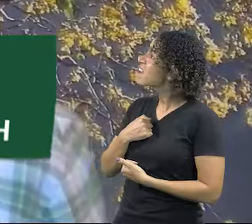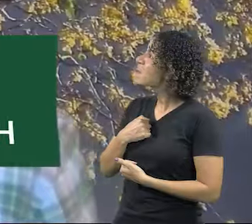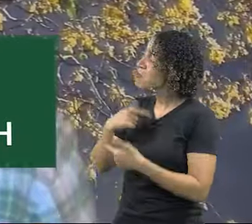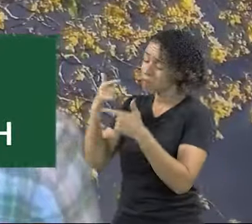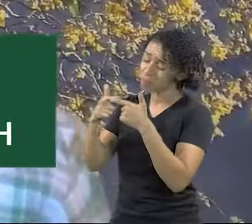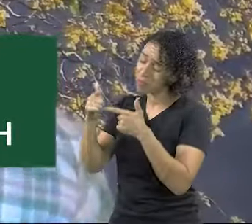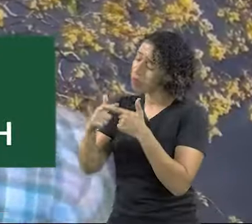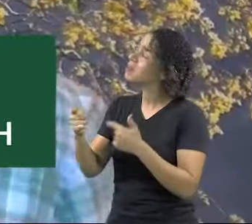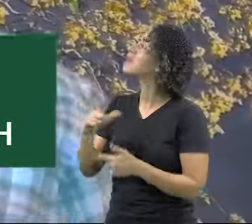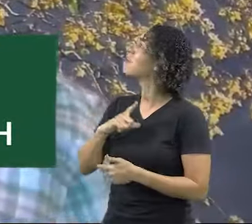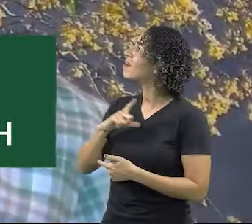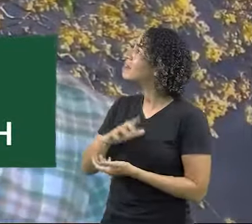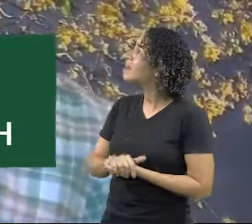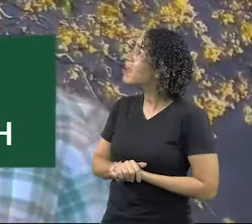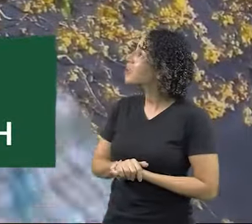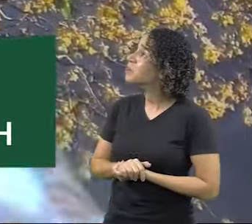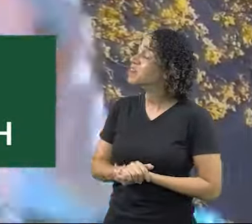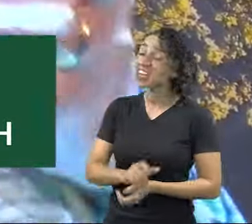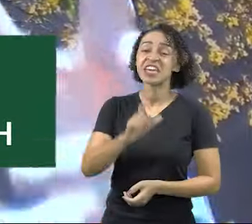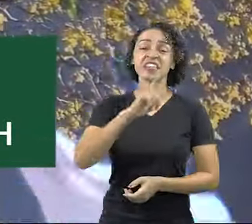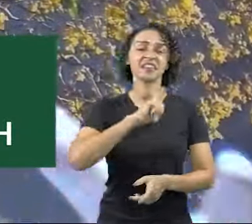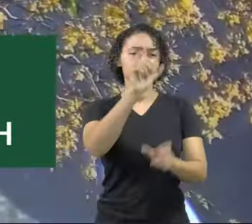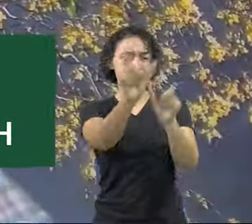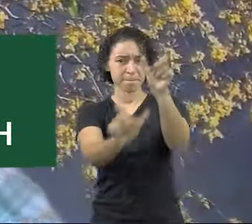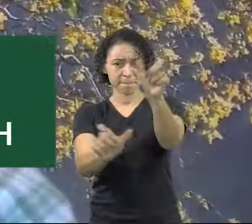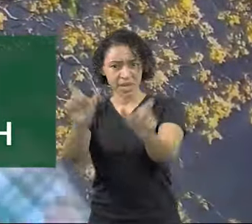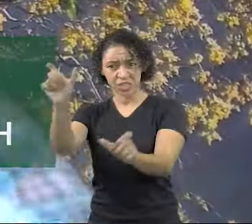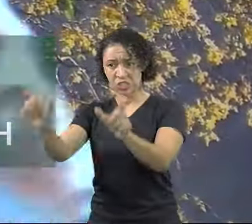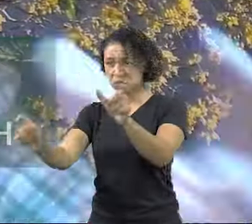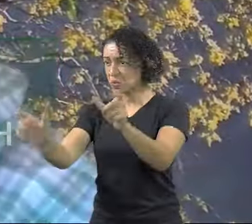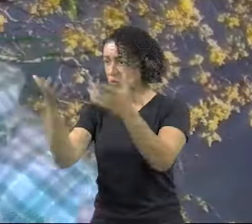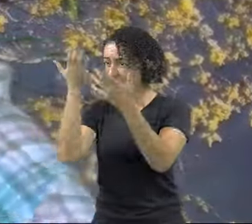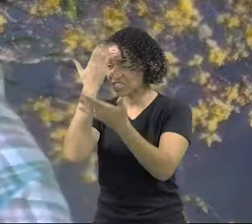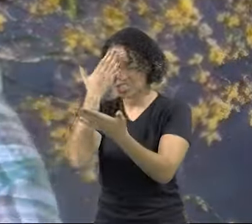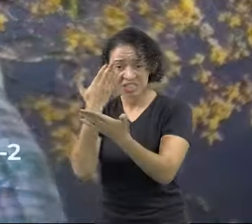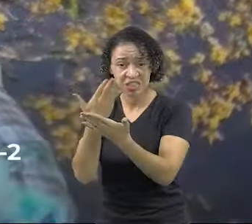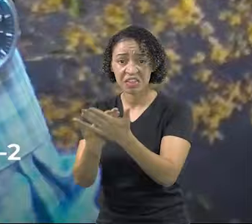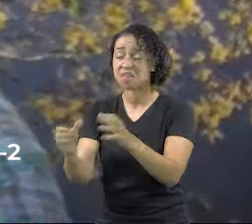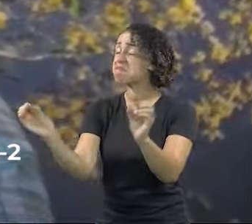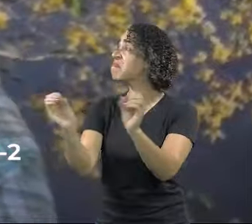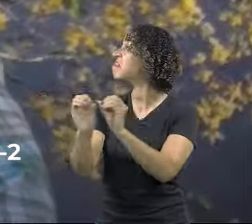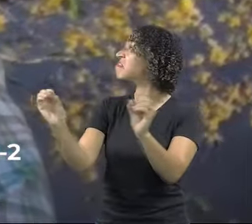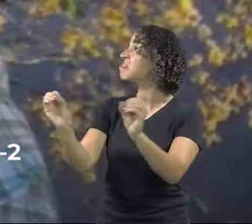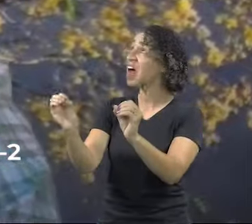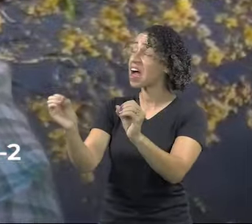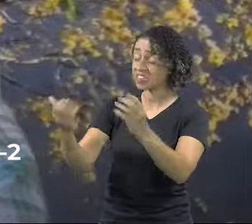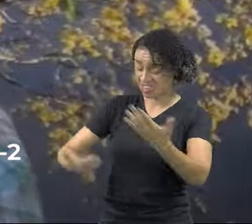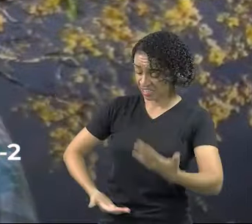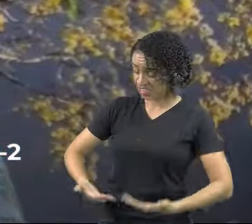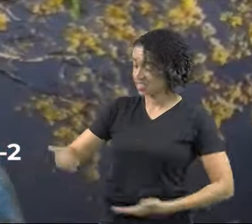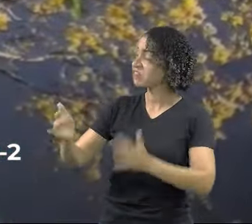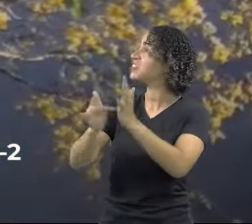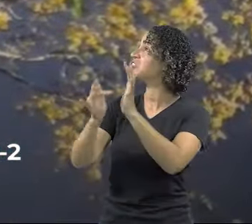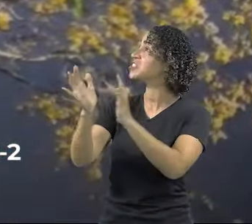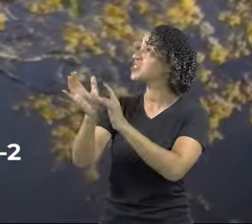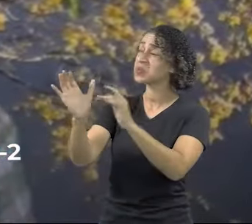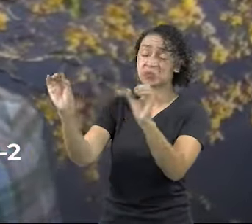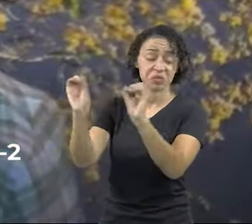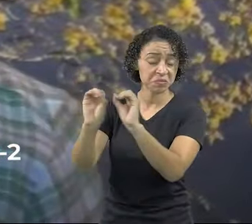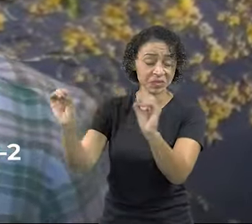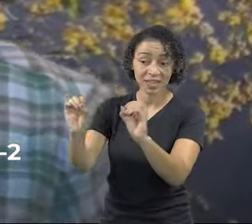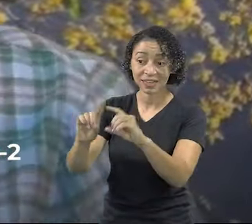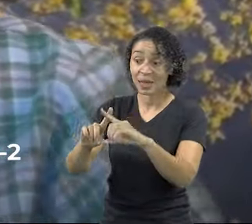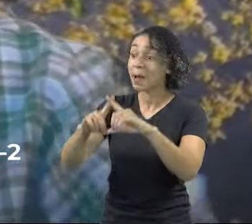estou passando por essa prova sendo que pessoas que não t nada do Senhor que não te agrada não vivem pro senhor